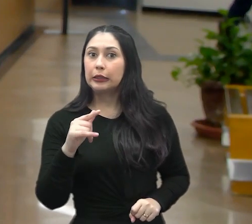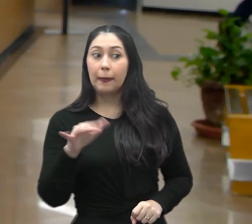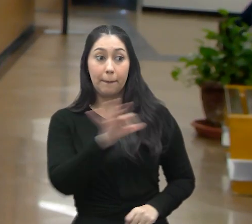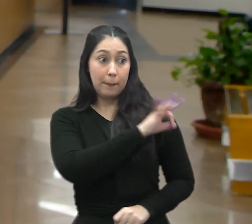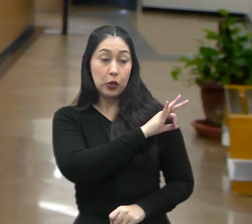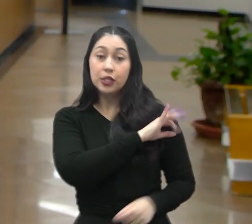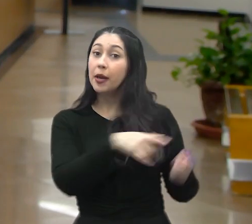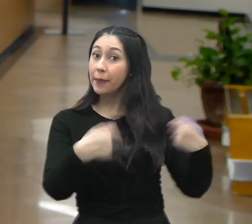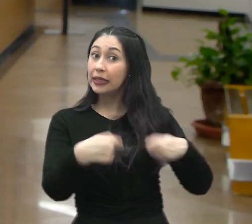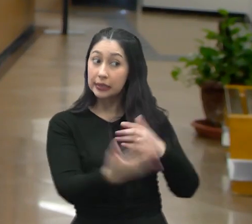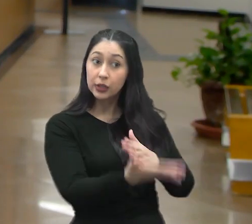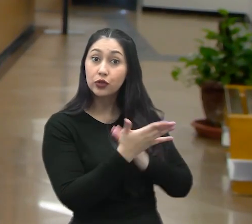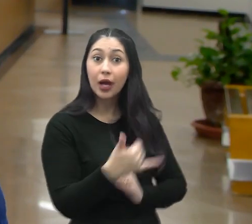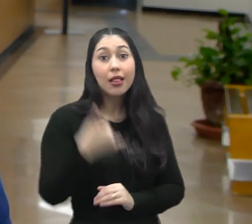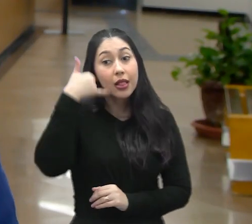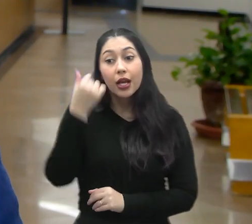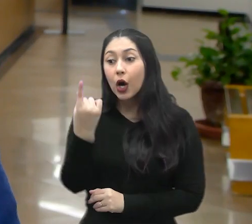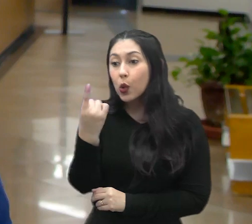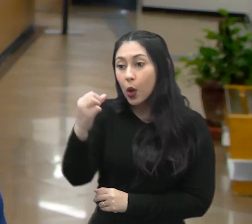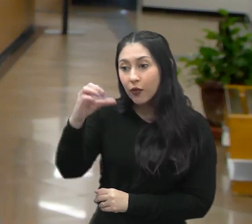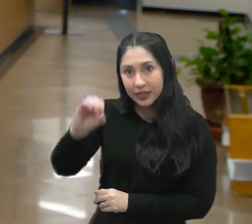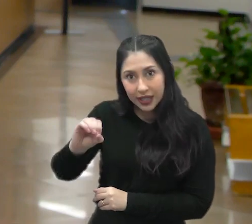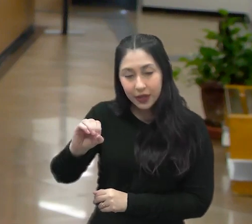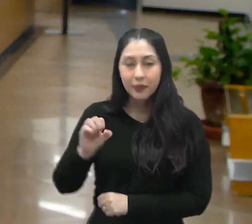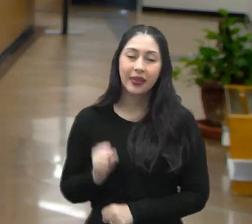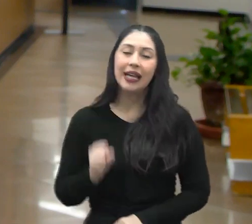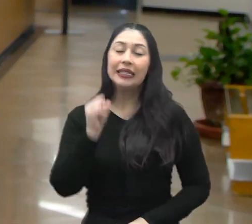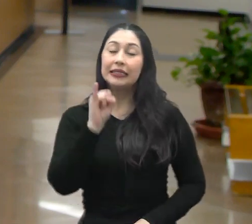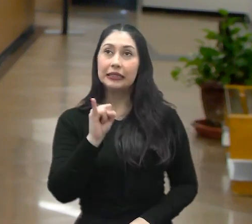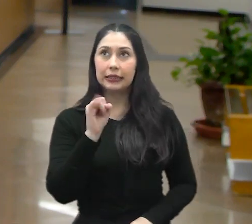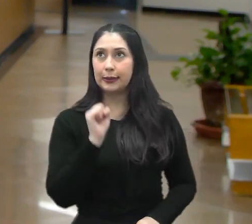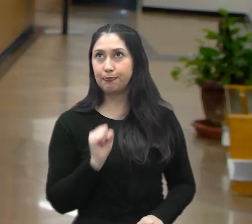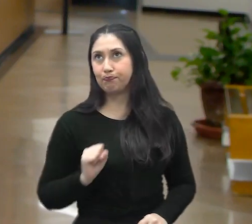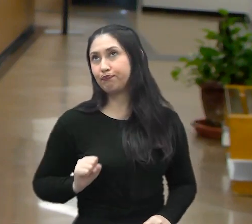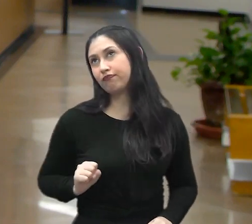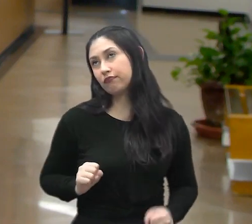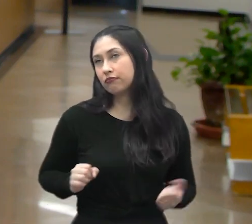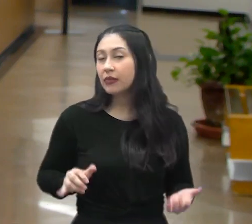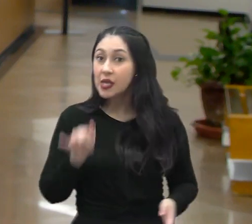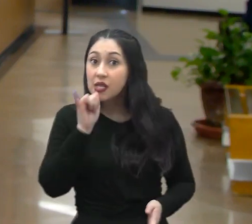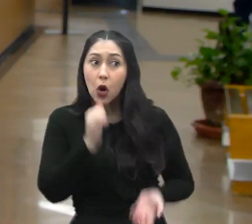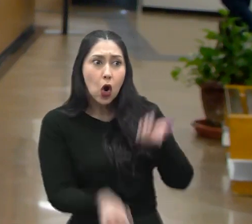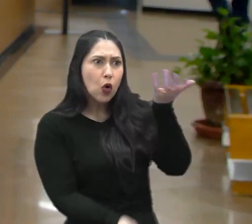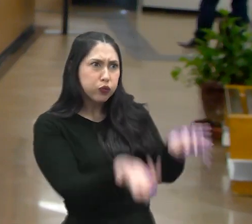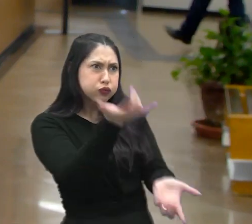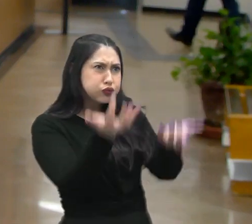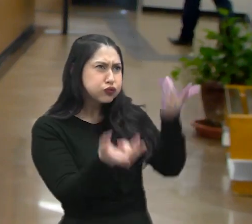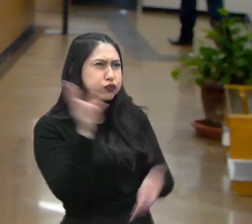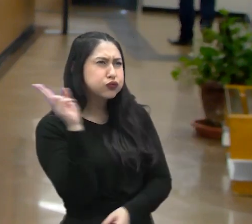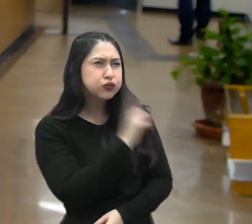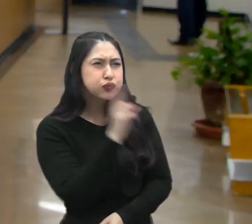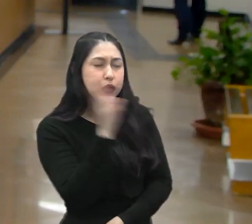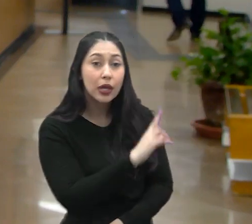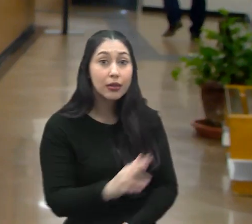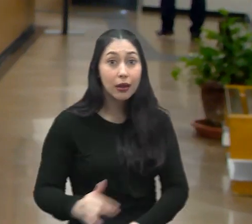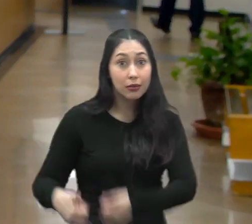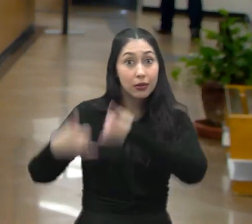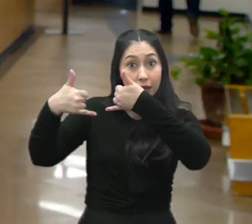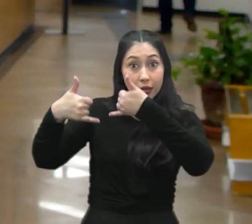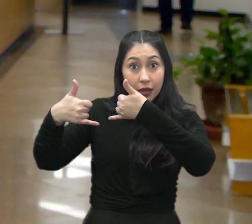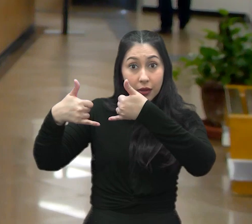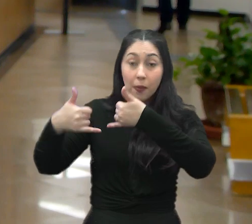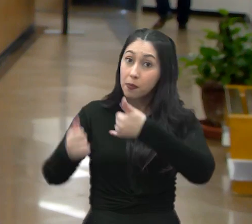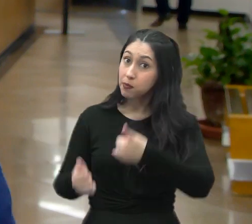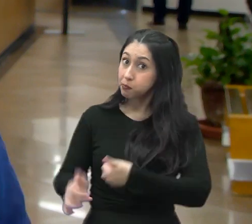necessidade policial, nós ligamos para o 190. Quando nós temos uma necessidade de fogo, de emergência,